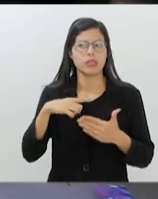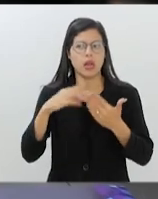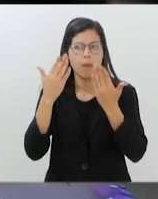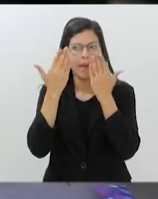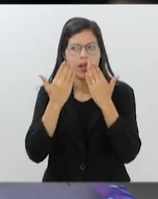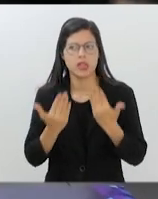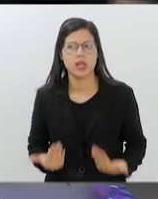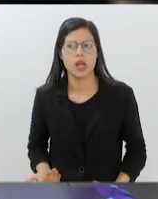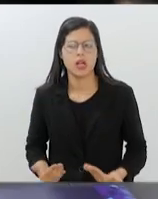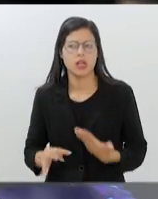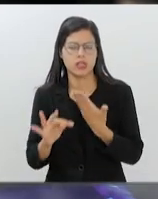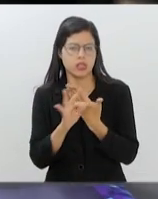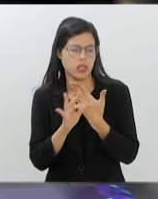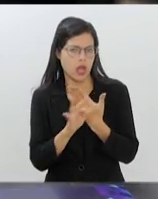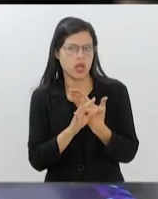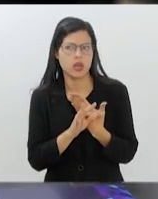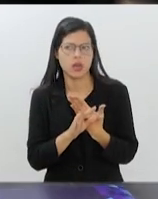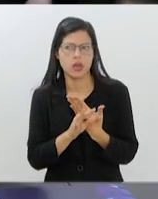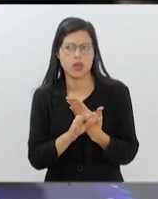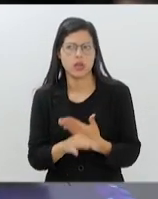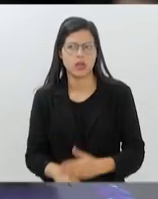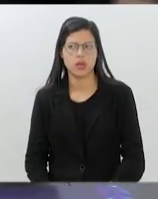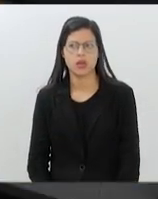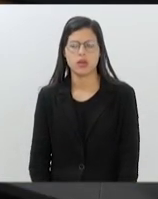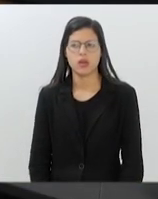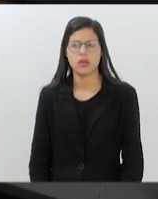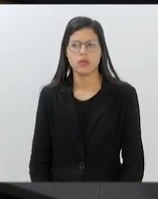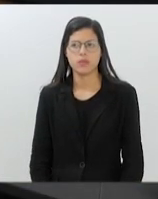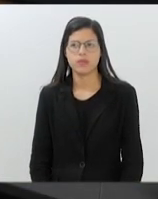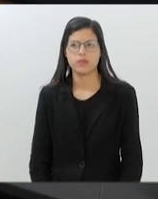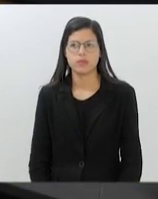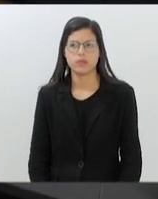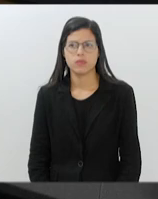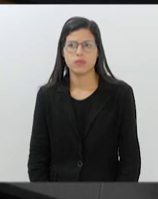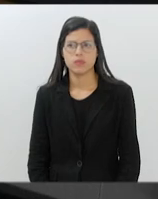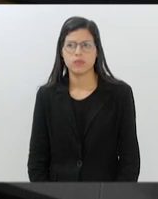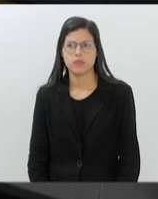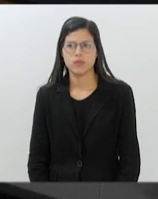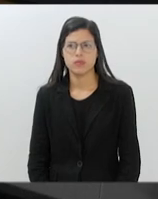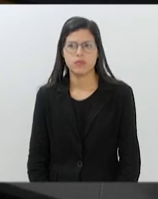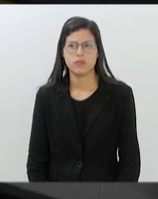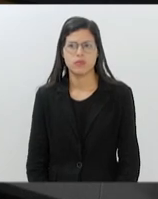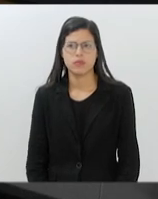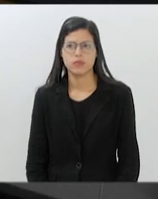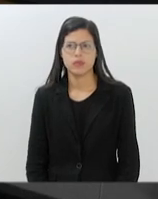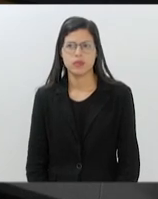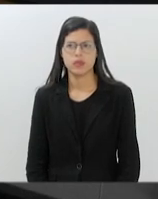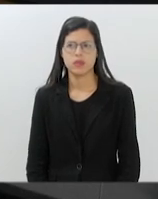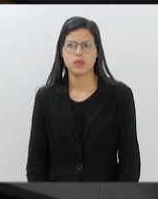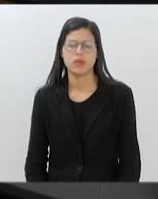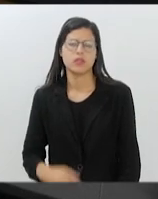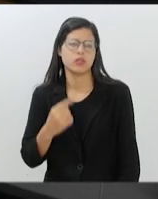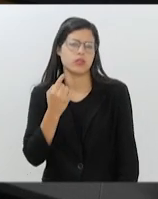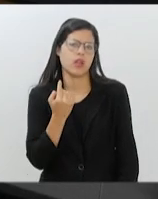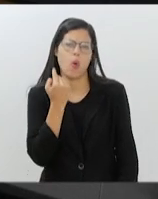até para critérios técnicos a agência tem então essa análise de processos técnicos numa boa a gente já tá 1 hora 40 aqui essa